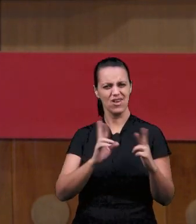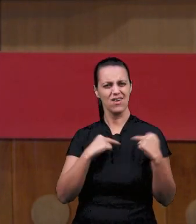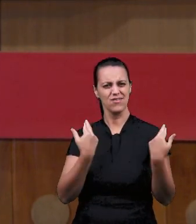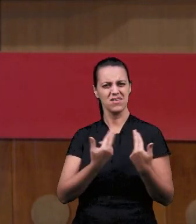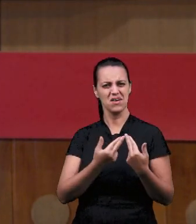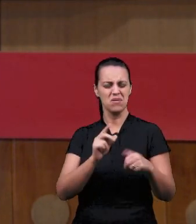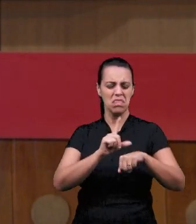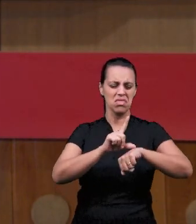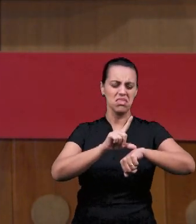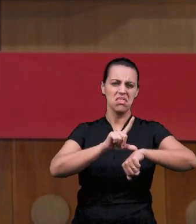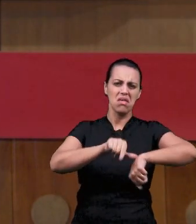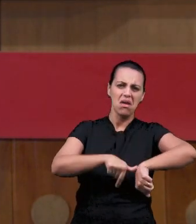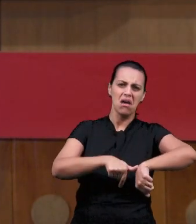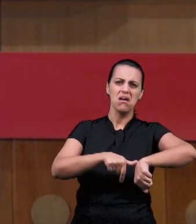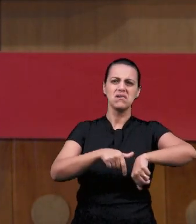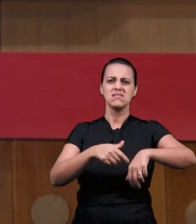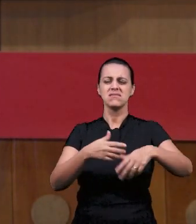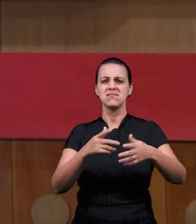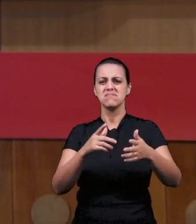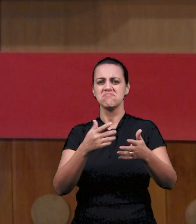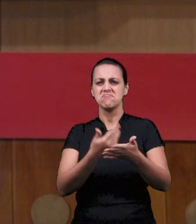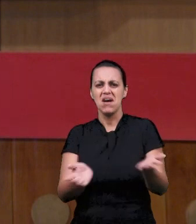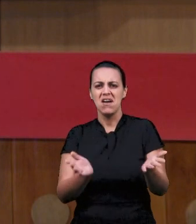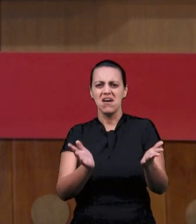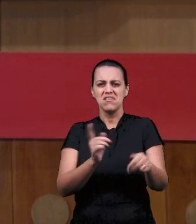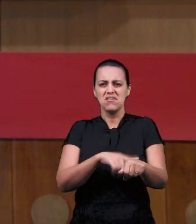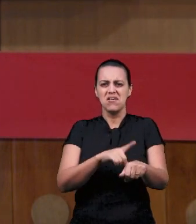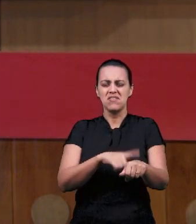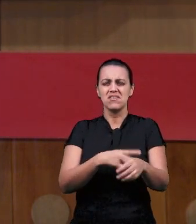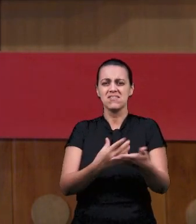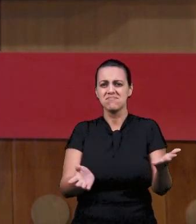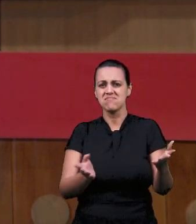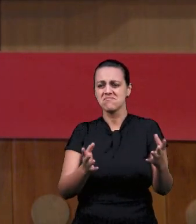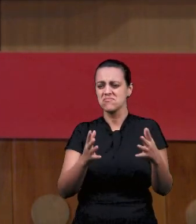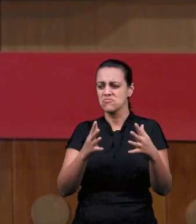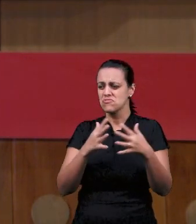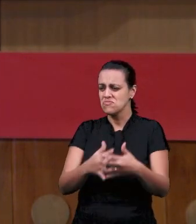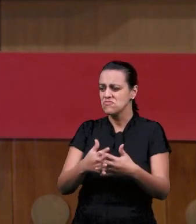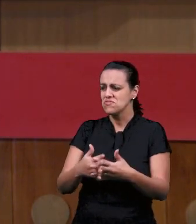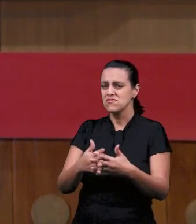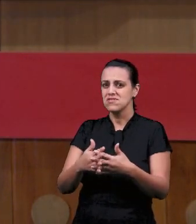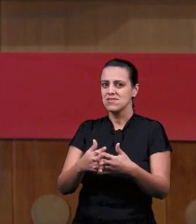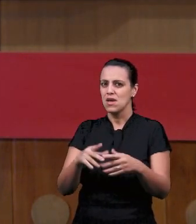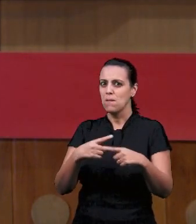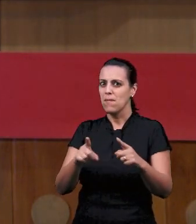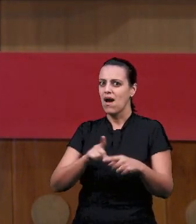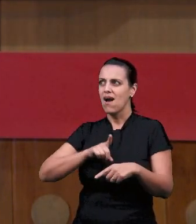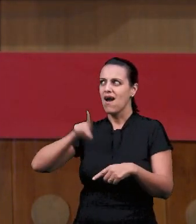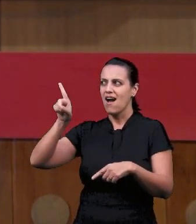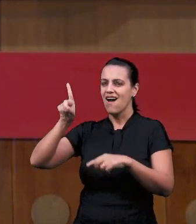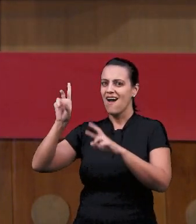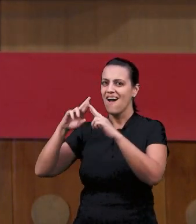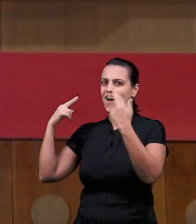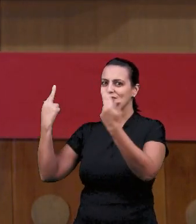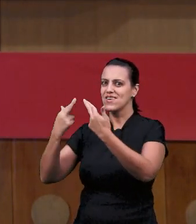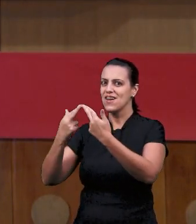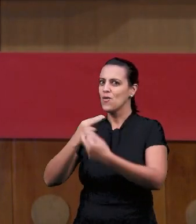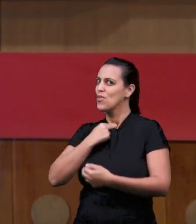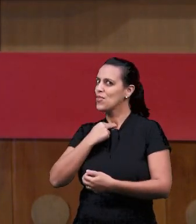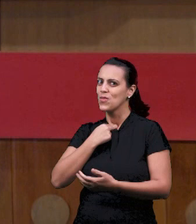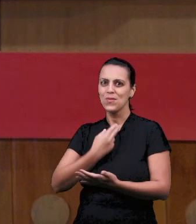atrasou, perdeu o horário, confundiu? Essa reunião nós não podemos